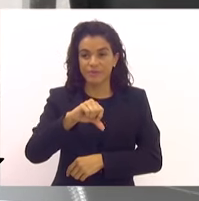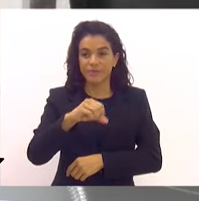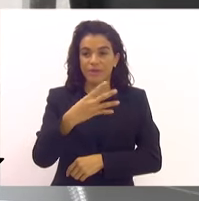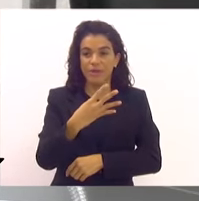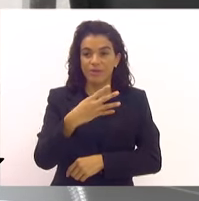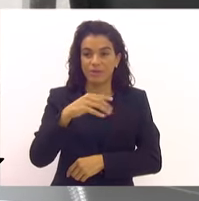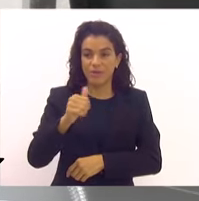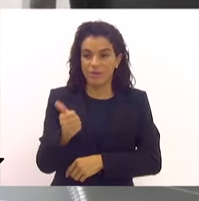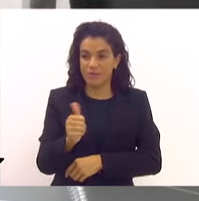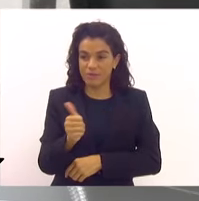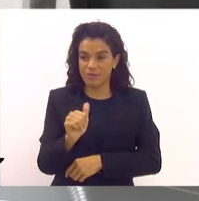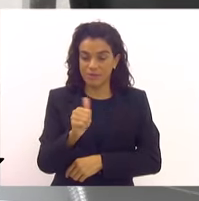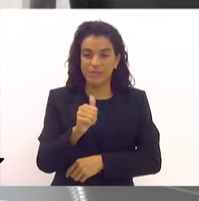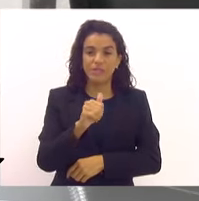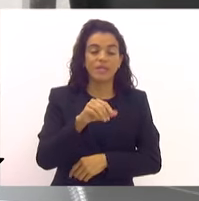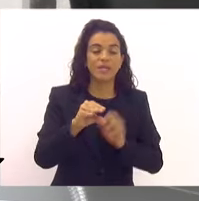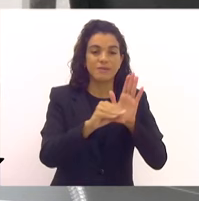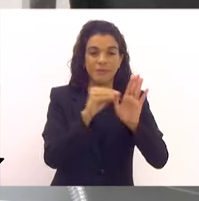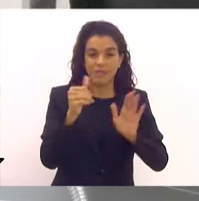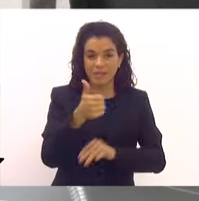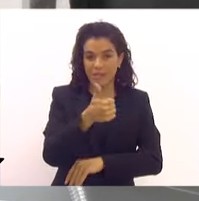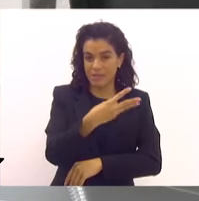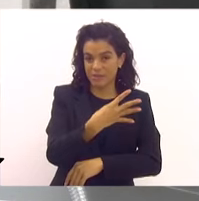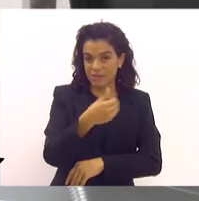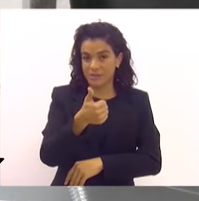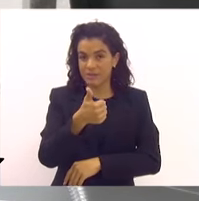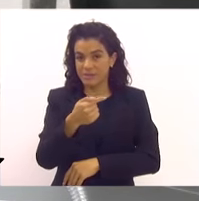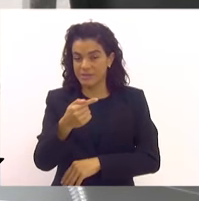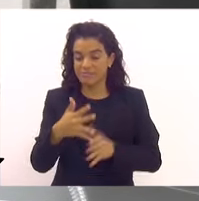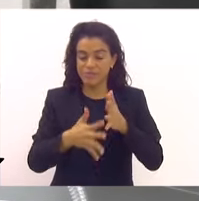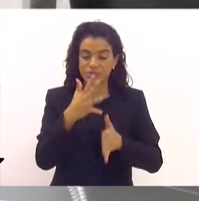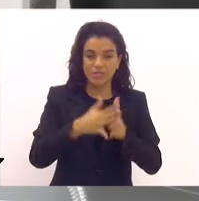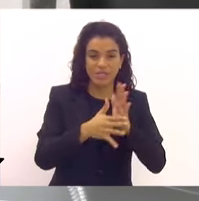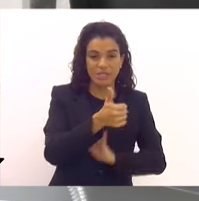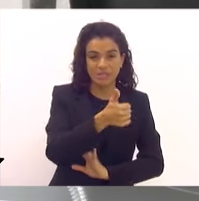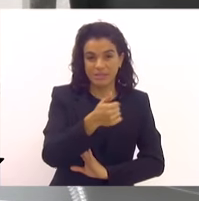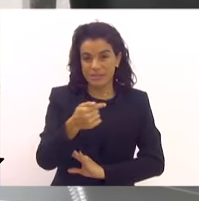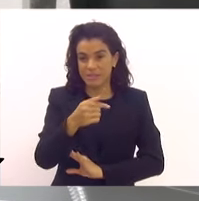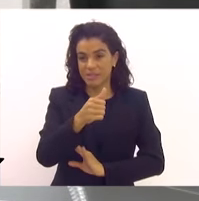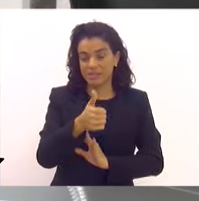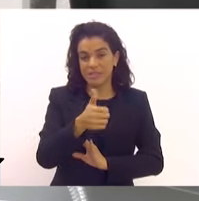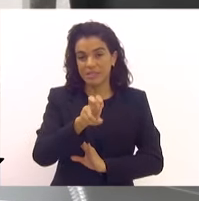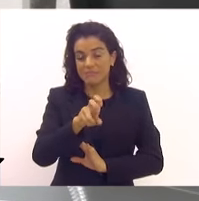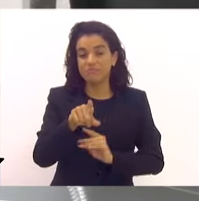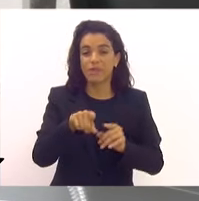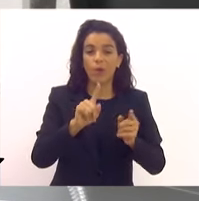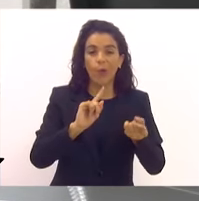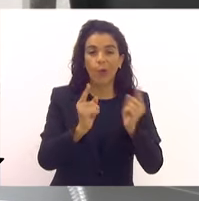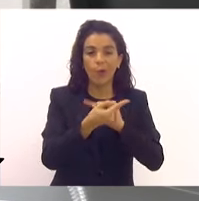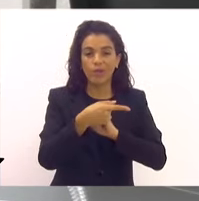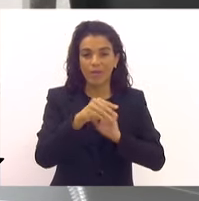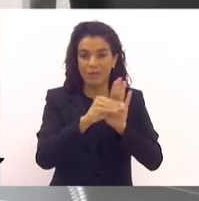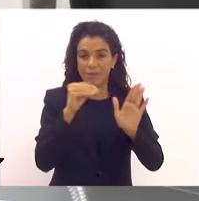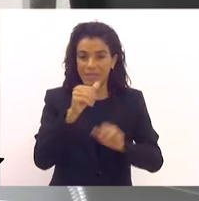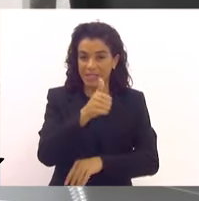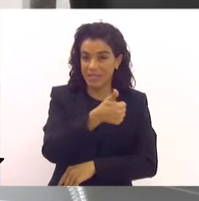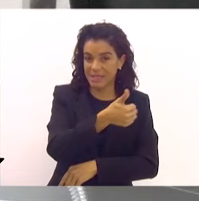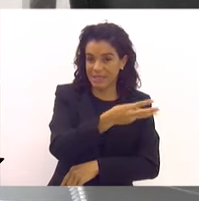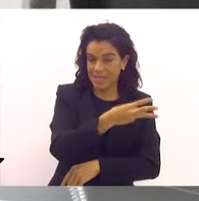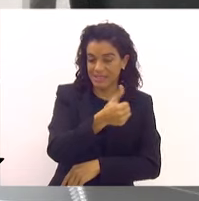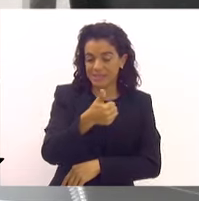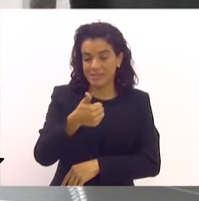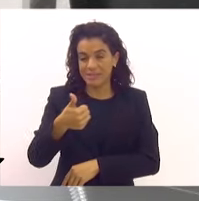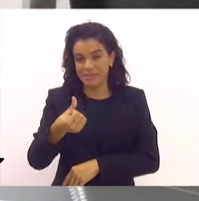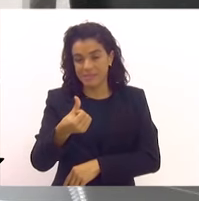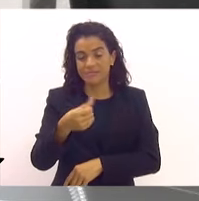e 11, as emendas 14 e 17, prejudicada a emenda 15 pela aprovação da emenda 8. Contrário às emendas 13, 16, 18 e